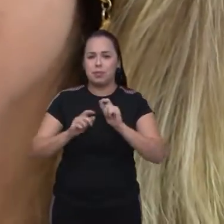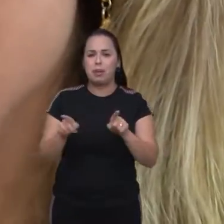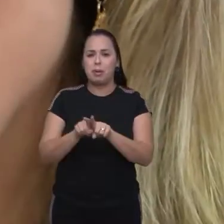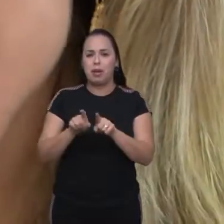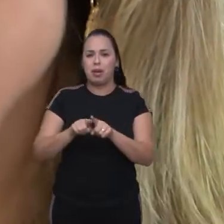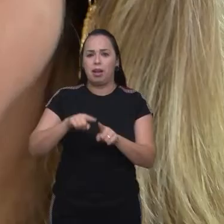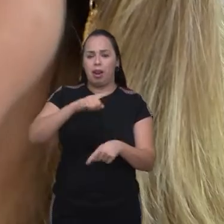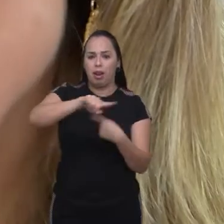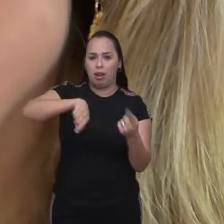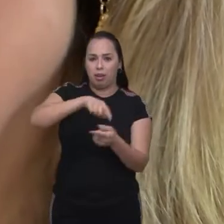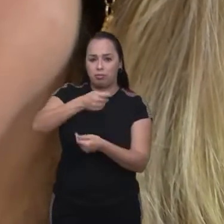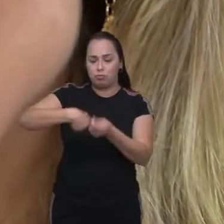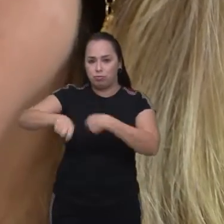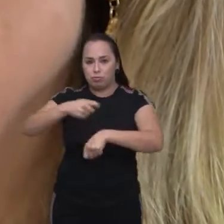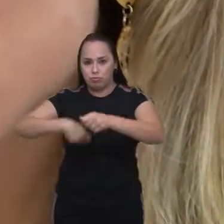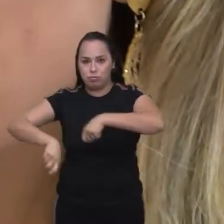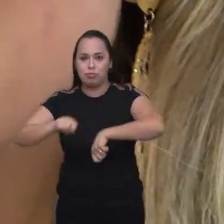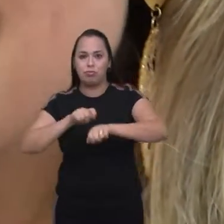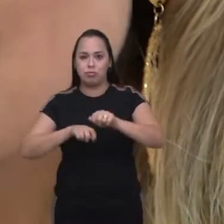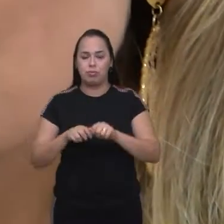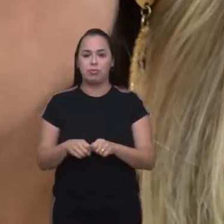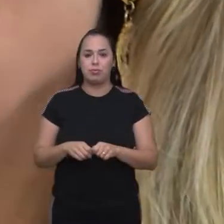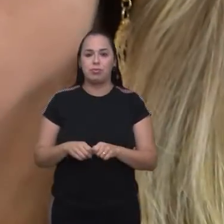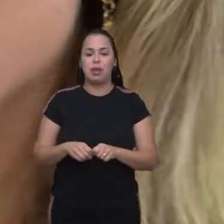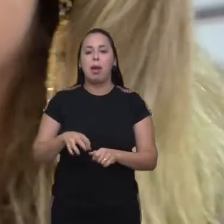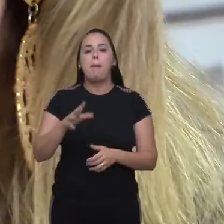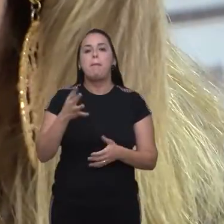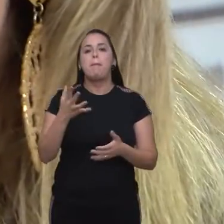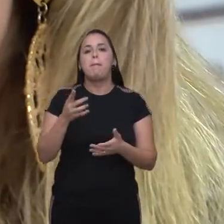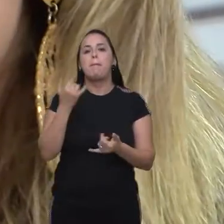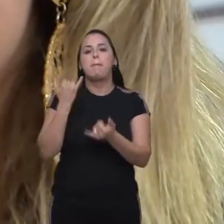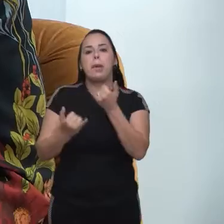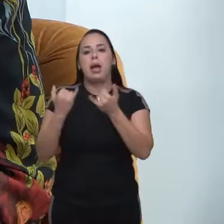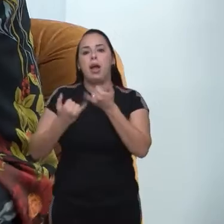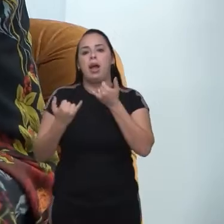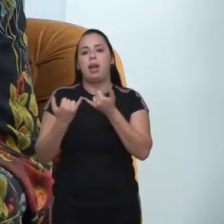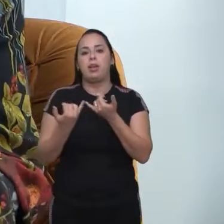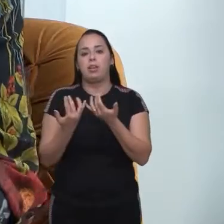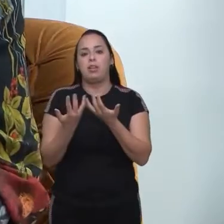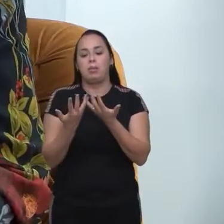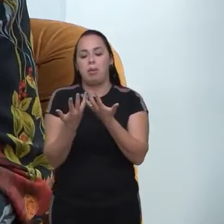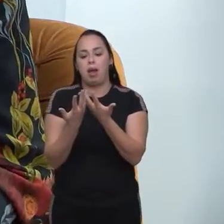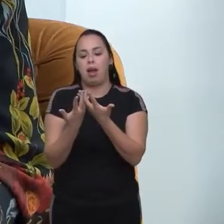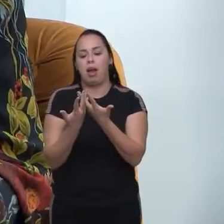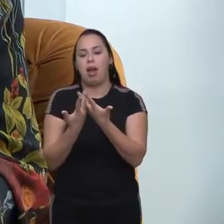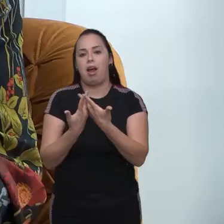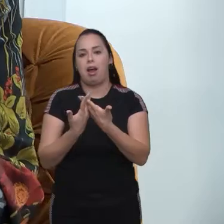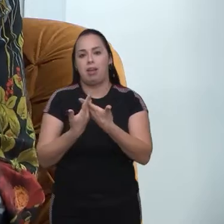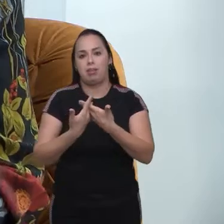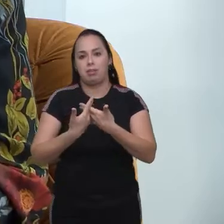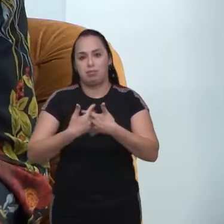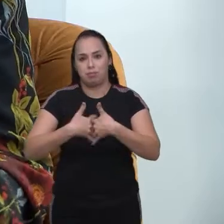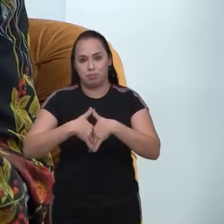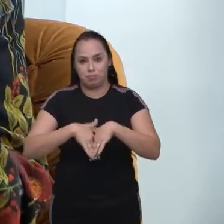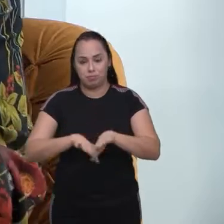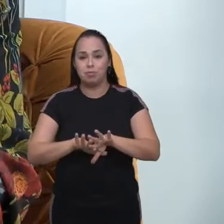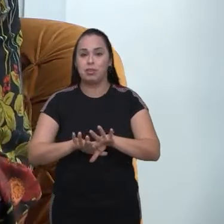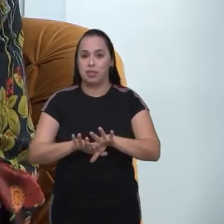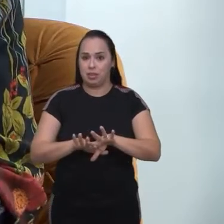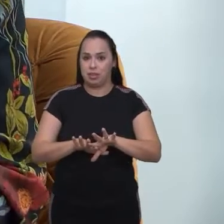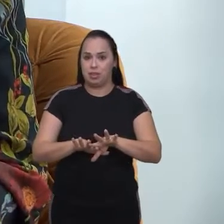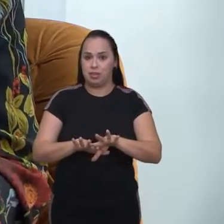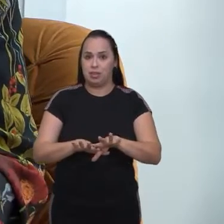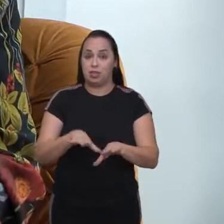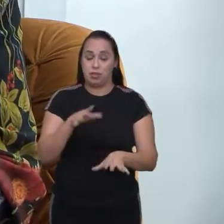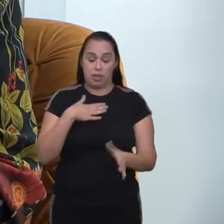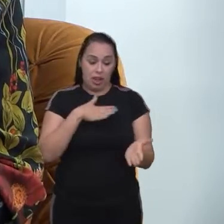a expectativa é grande para movimentar a economia local. Uma máquina, né? A gente fala que a economia é uma máquina, é uma roda